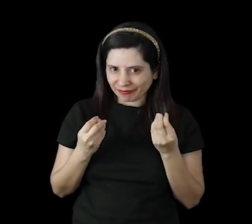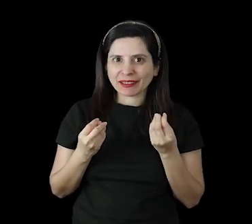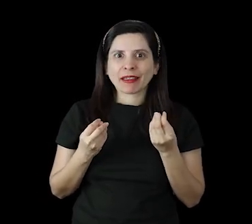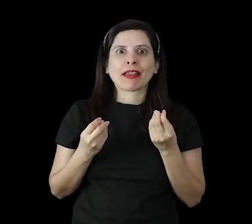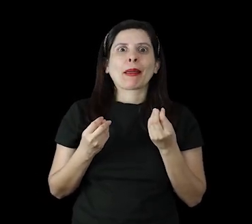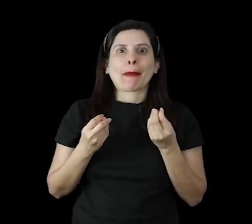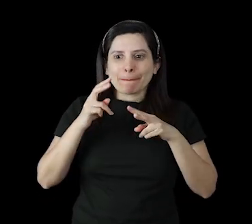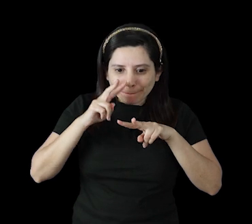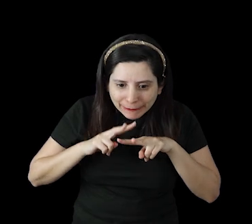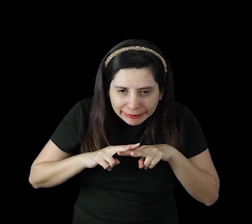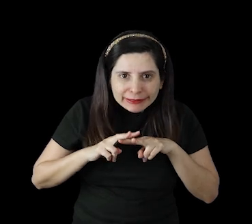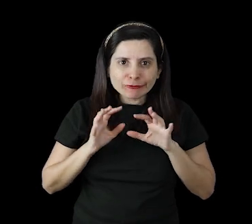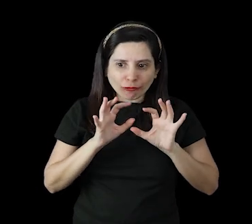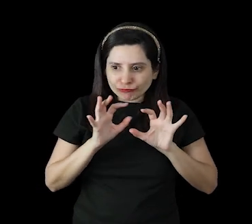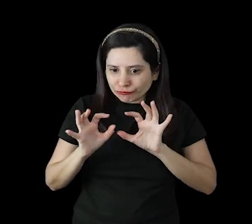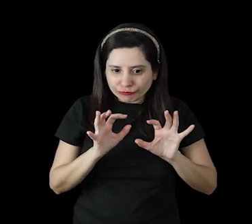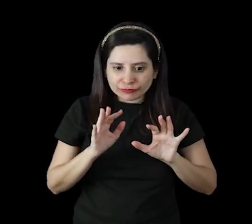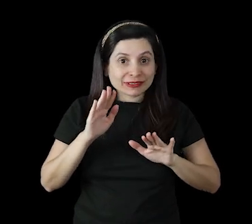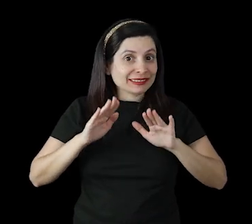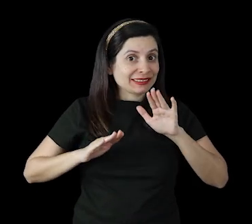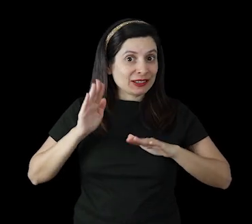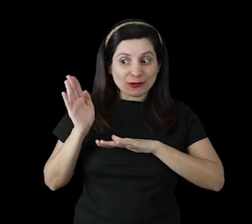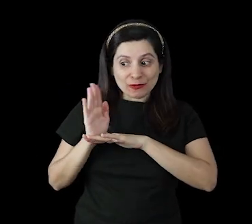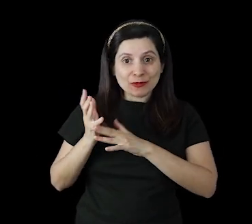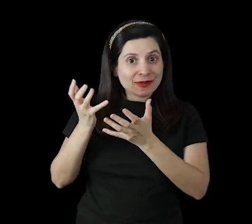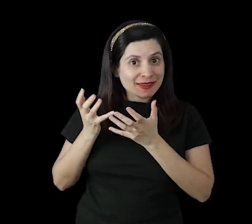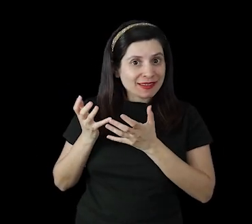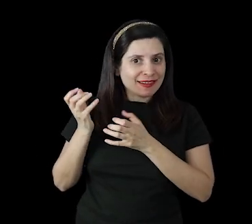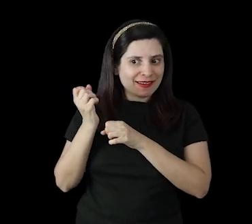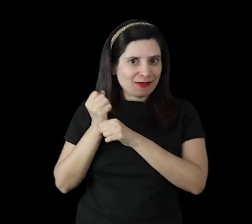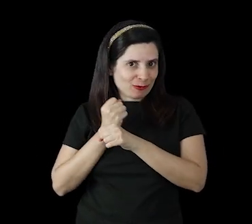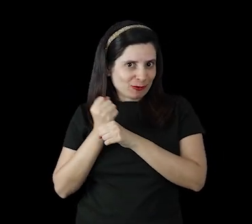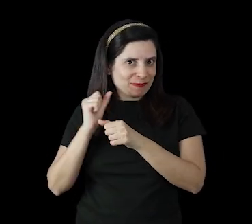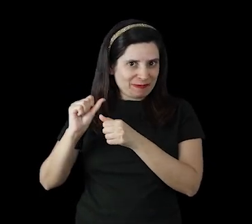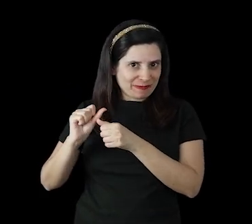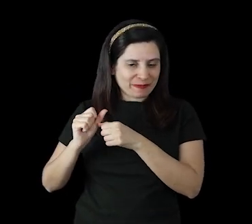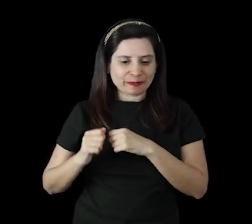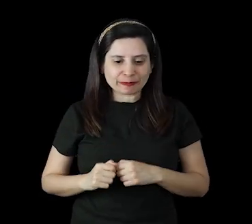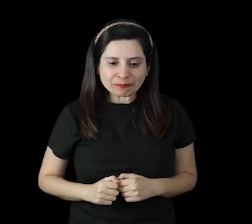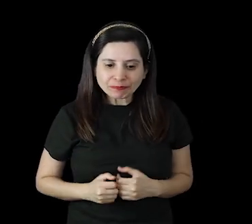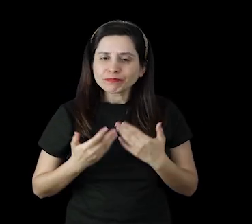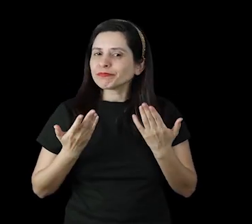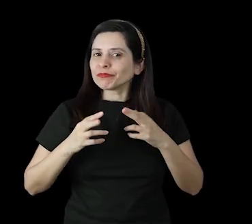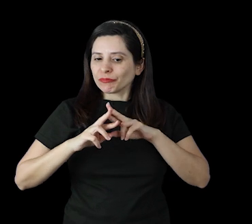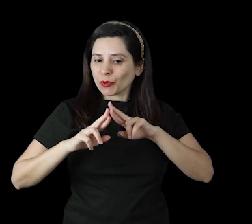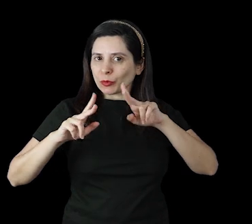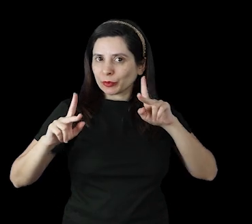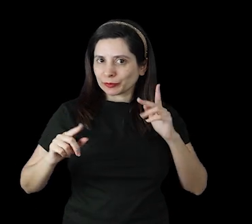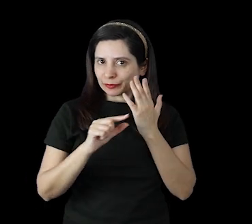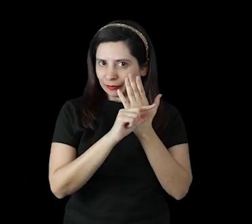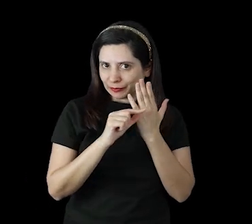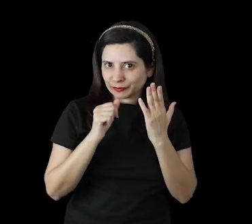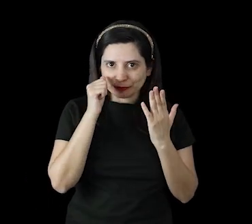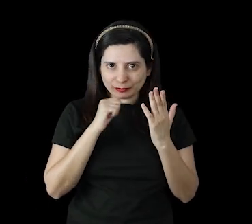preso à fórmula, como eu falei, depende do filme que a gente quer construir, né? E aí uma diferença que ela faz